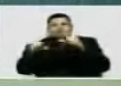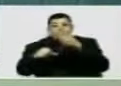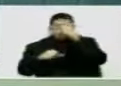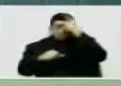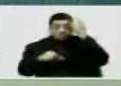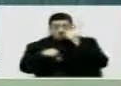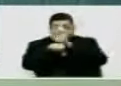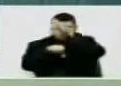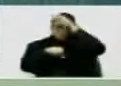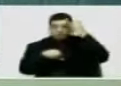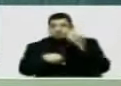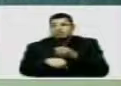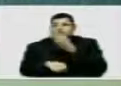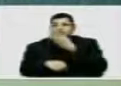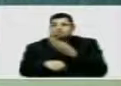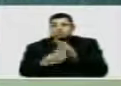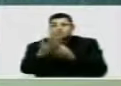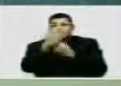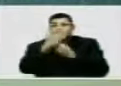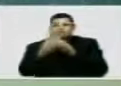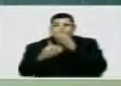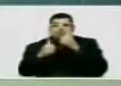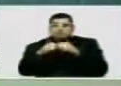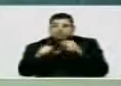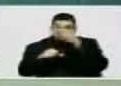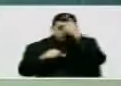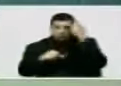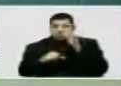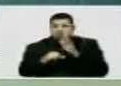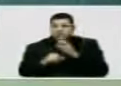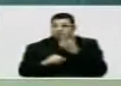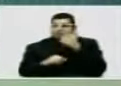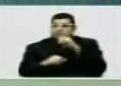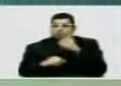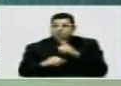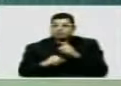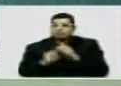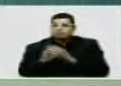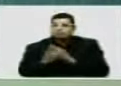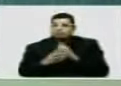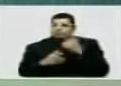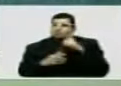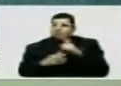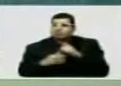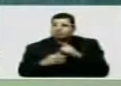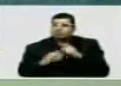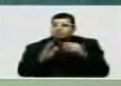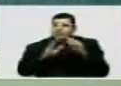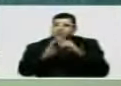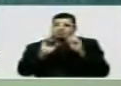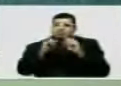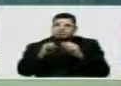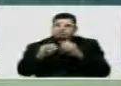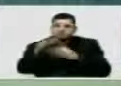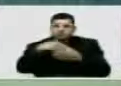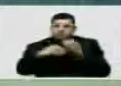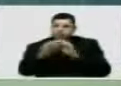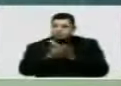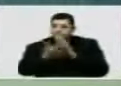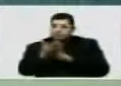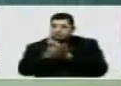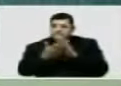do povo do Estado do Amazonas. E a defesa do bem-estar do povo do Estado do Amazonas não tem lado. Não é dono dela a situação